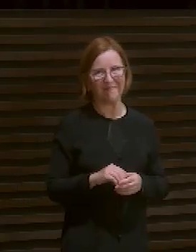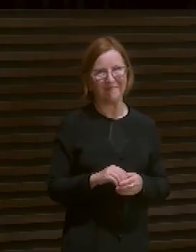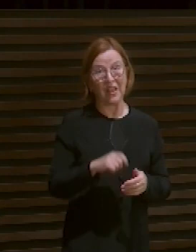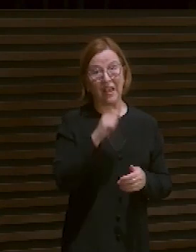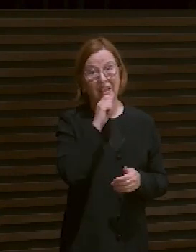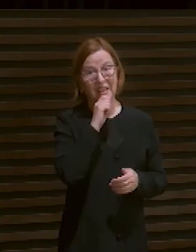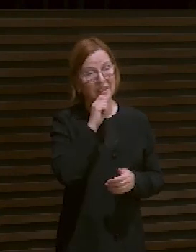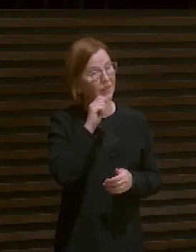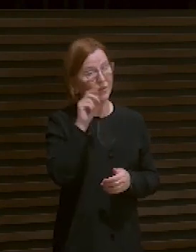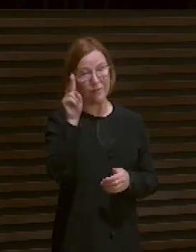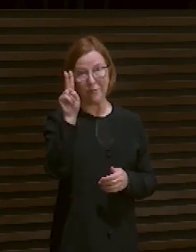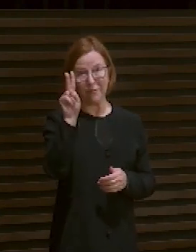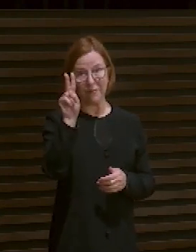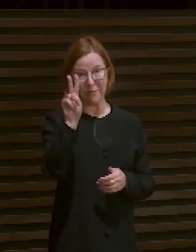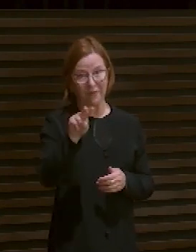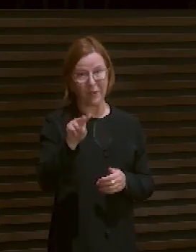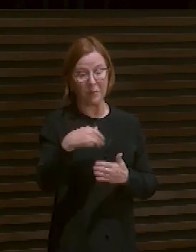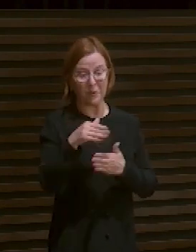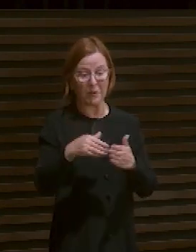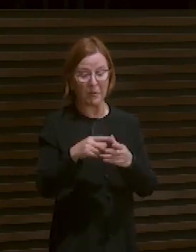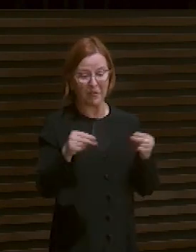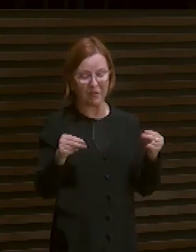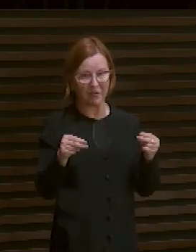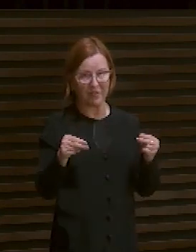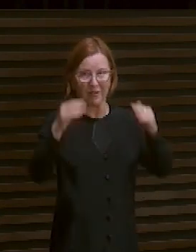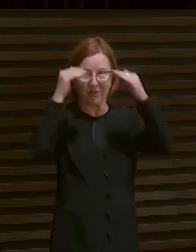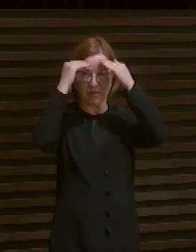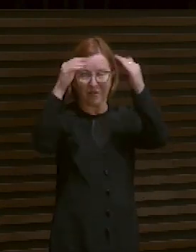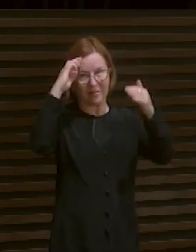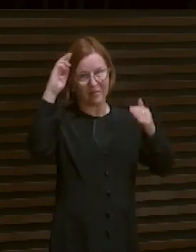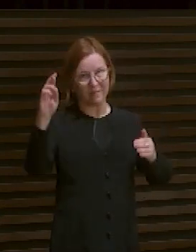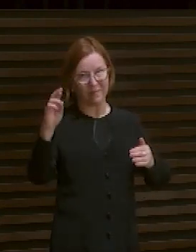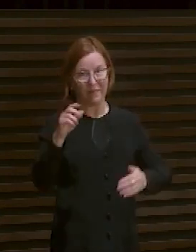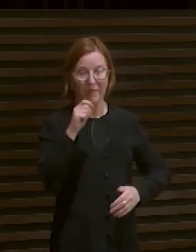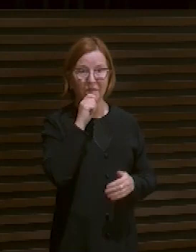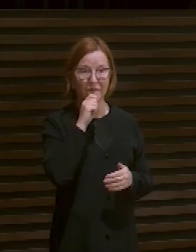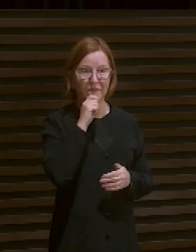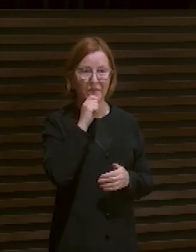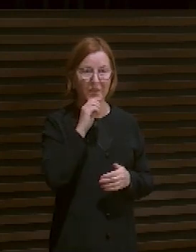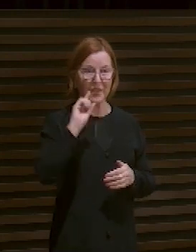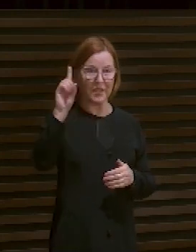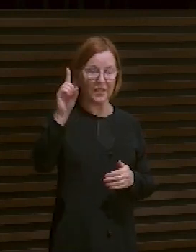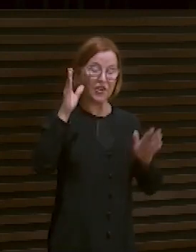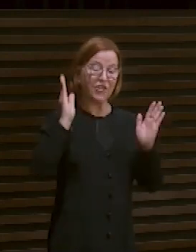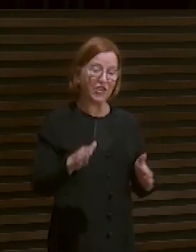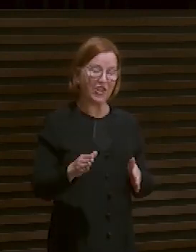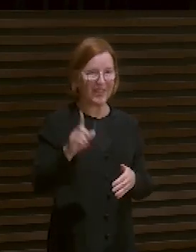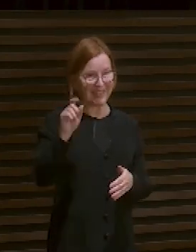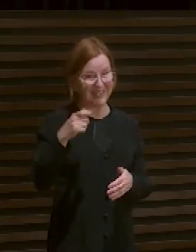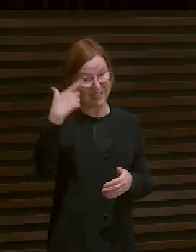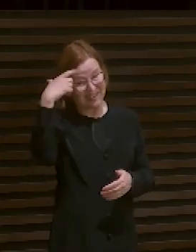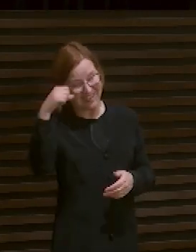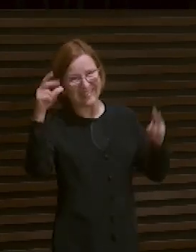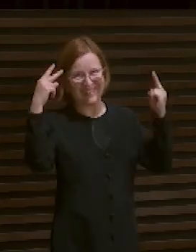Ainda não vemos todas as coisas a ele sujeitas. Ainda que ele já seja o